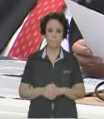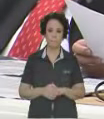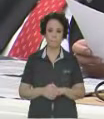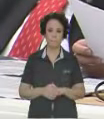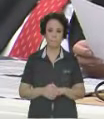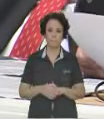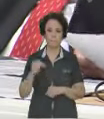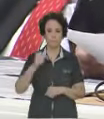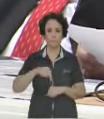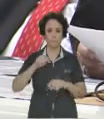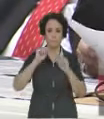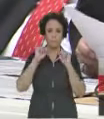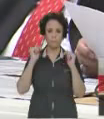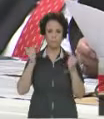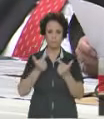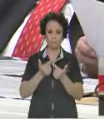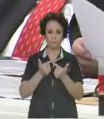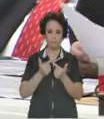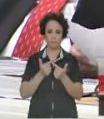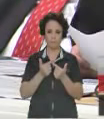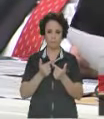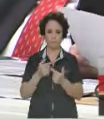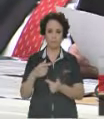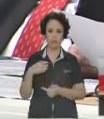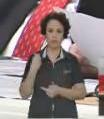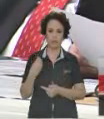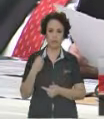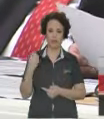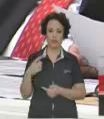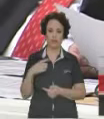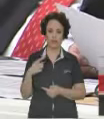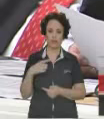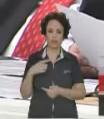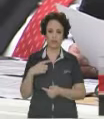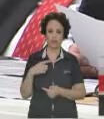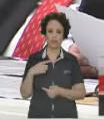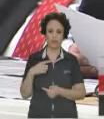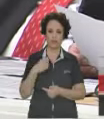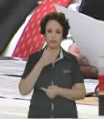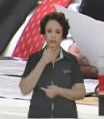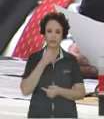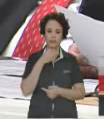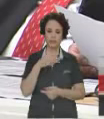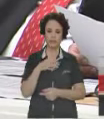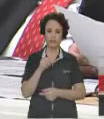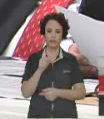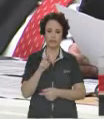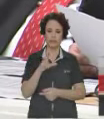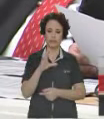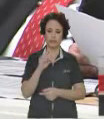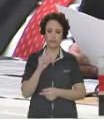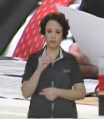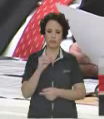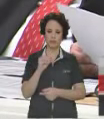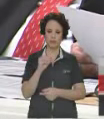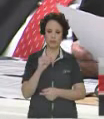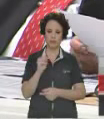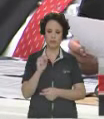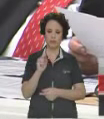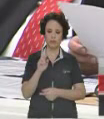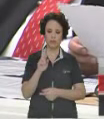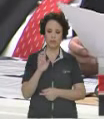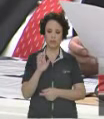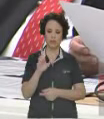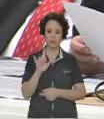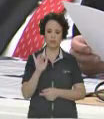nesta assembléia legislativa com parece agora o senhor marco aurélio cunha para tomar posse no cargo de deputado